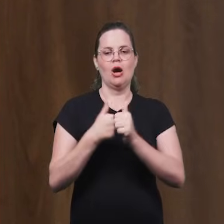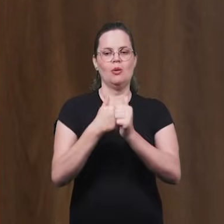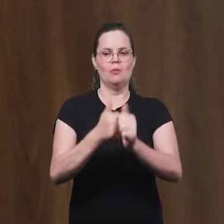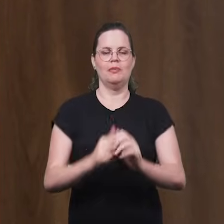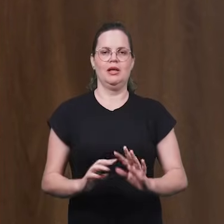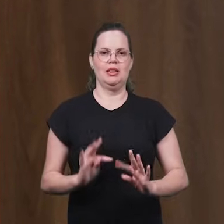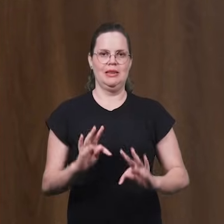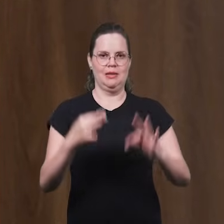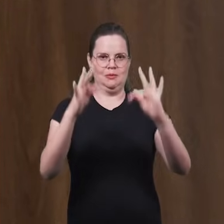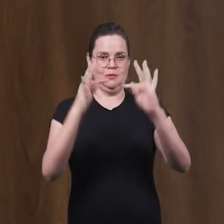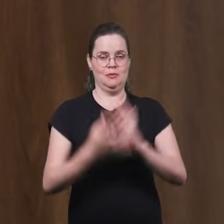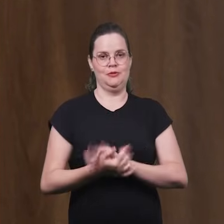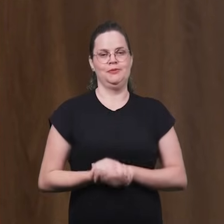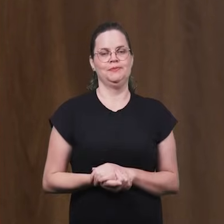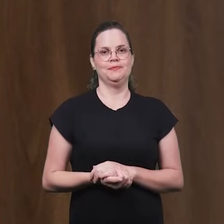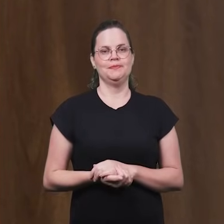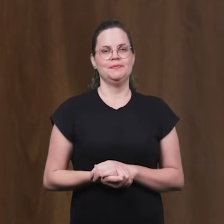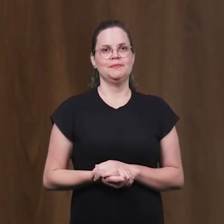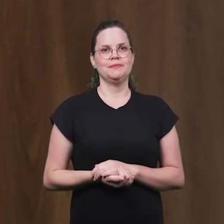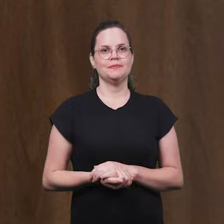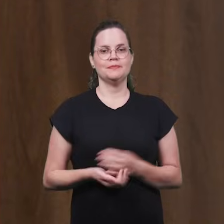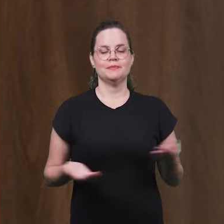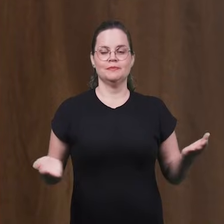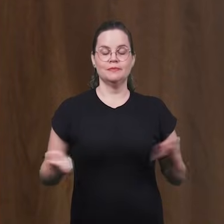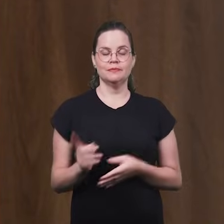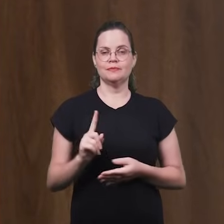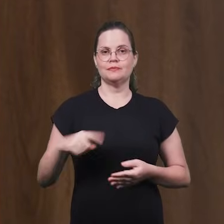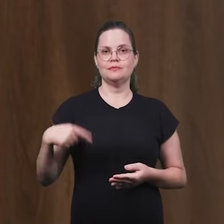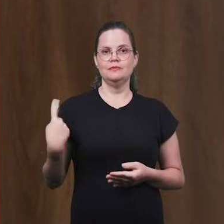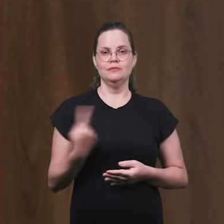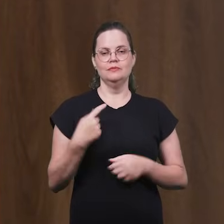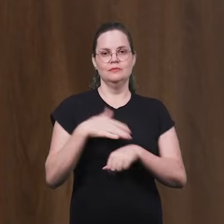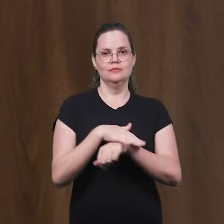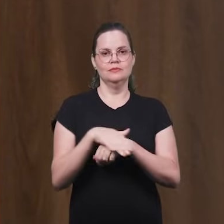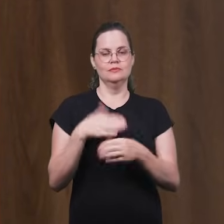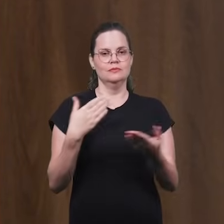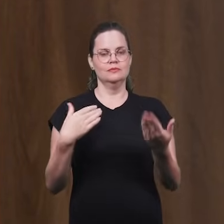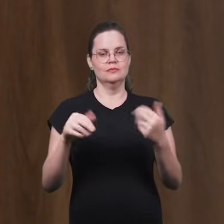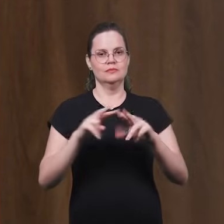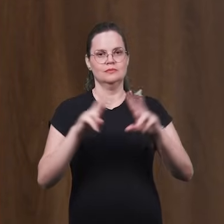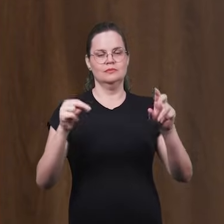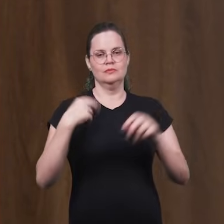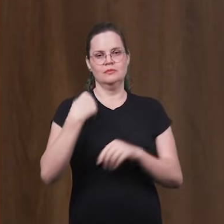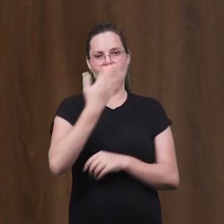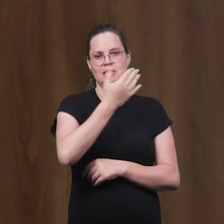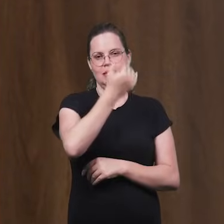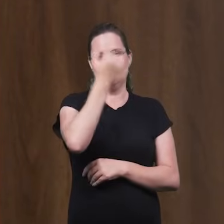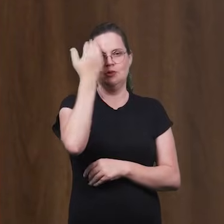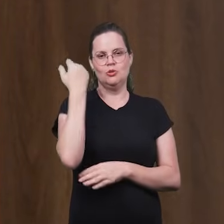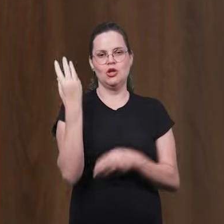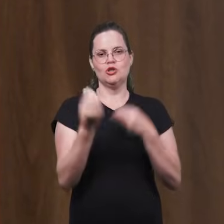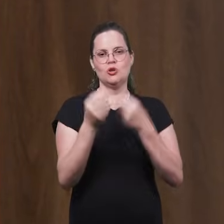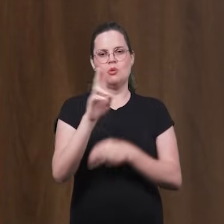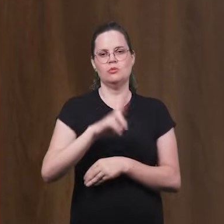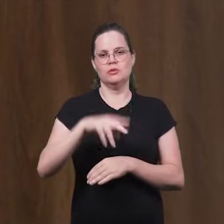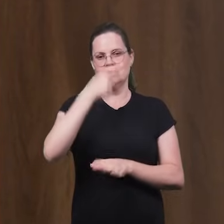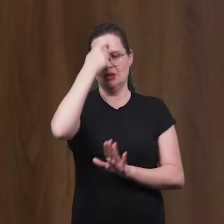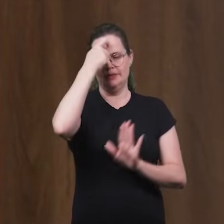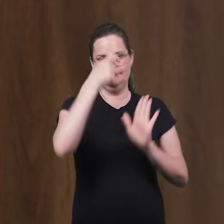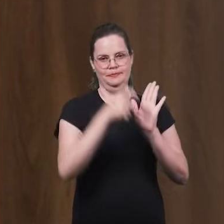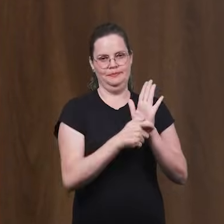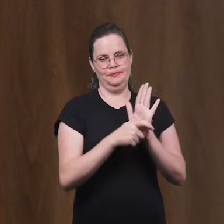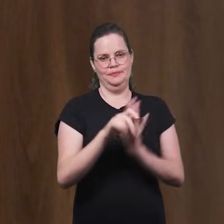tecnologia. Mas neste episódio nós vamos falar sobre sabedoria no uso da IA,